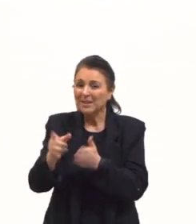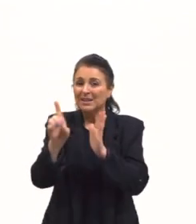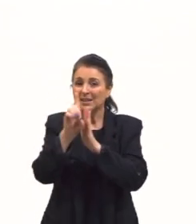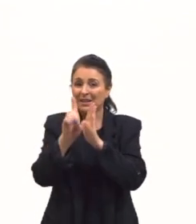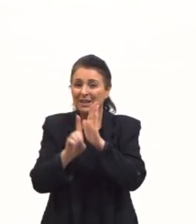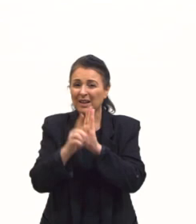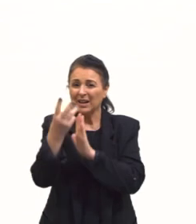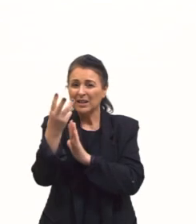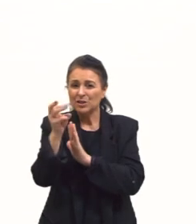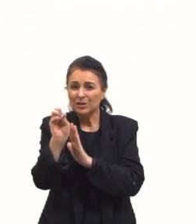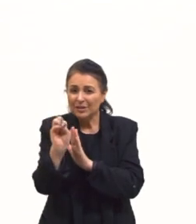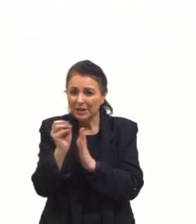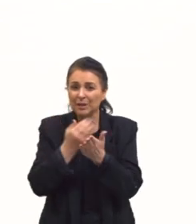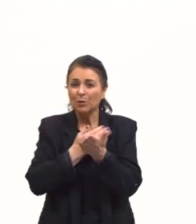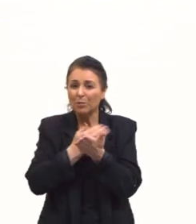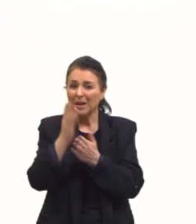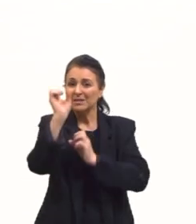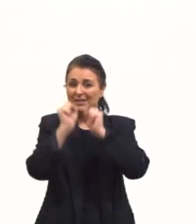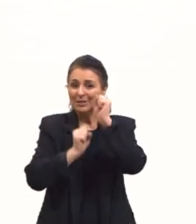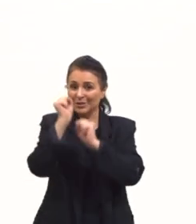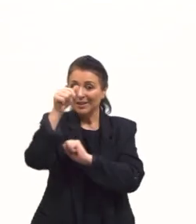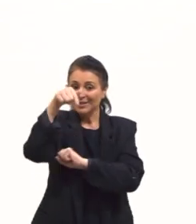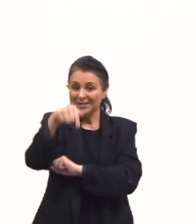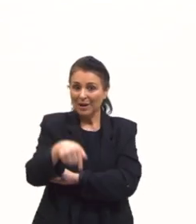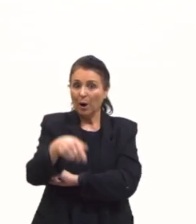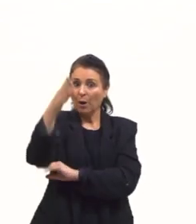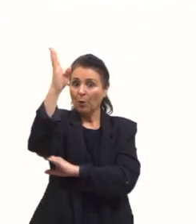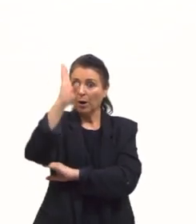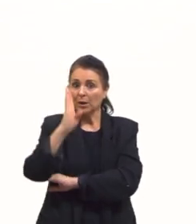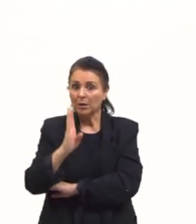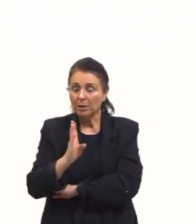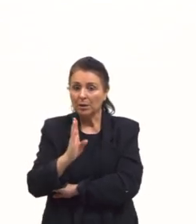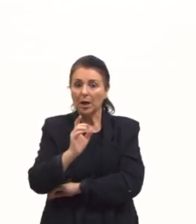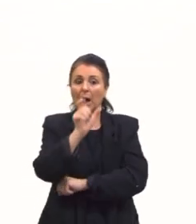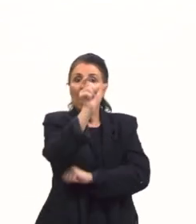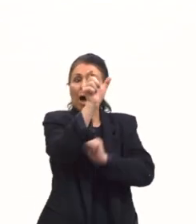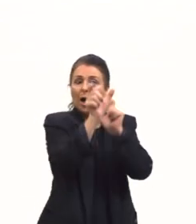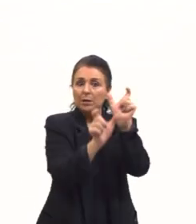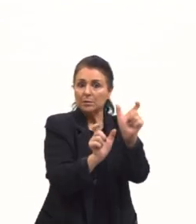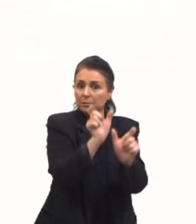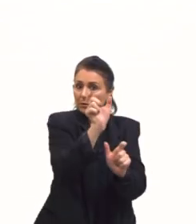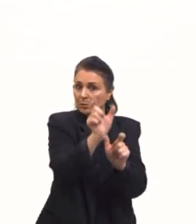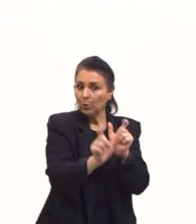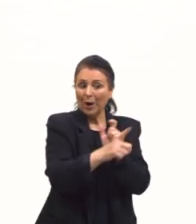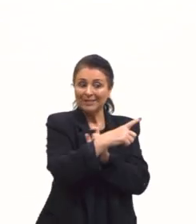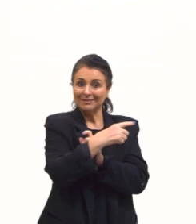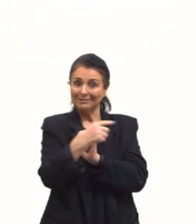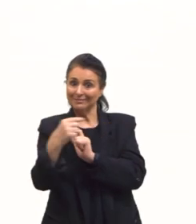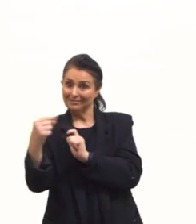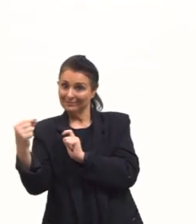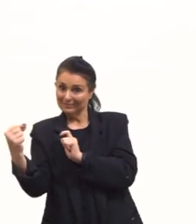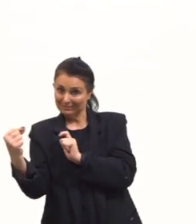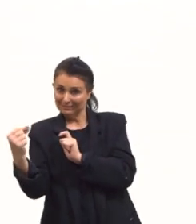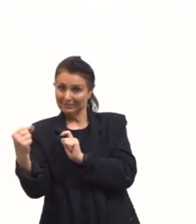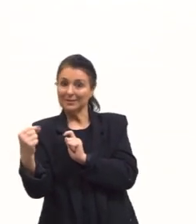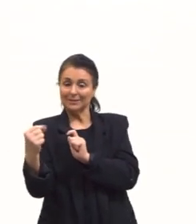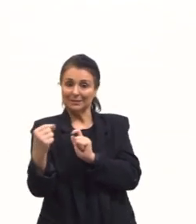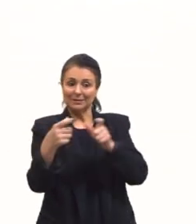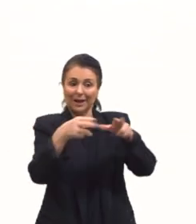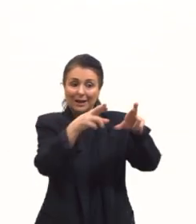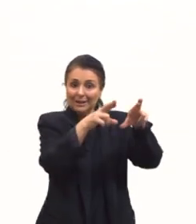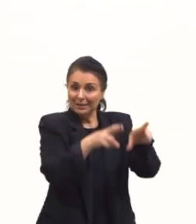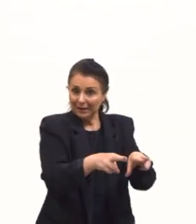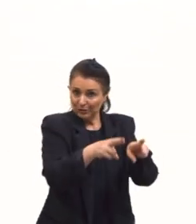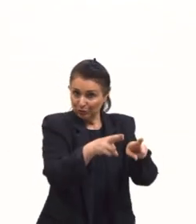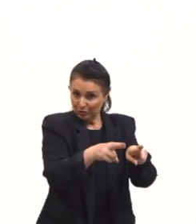30 com aquela industrialização brasileira que nós vimos né as pessoas acabam saindo das suas regiões